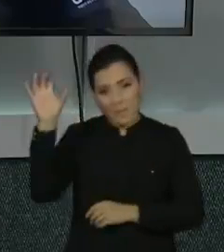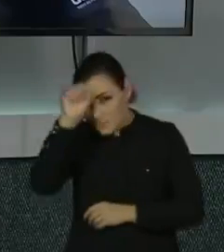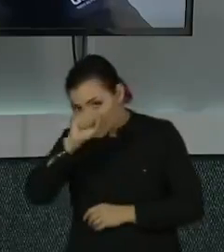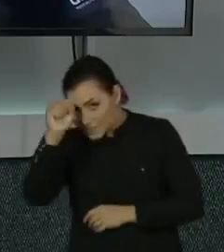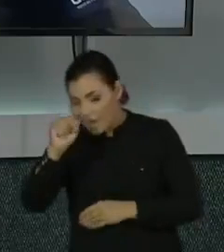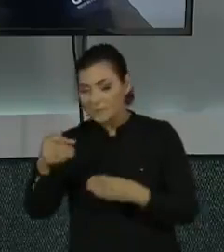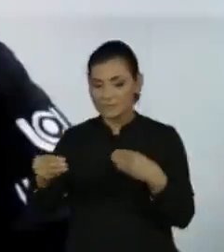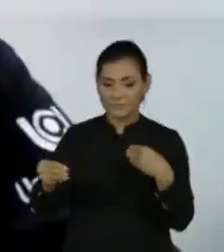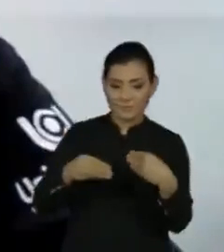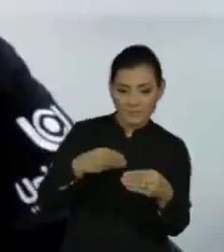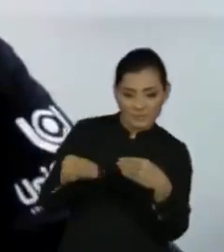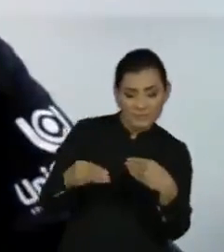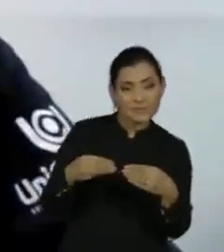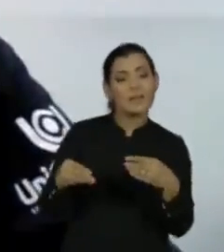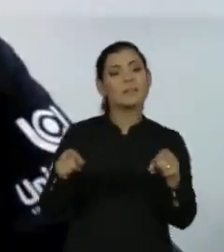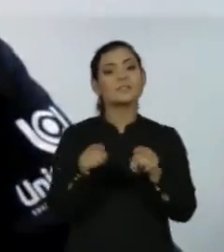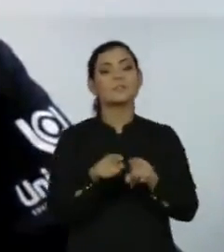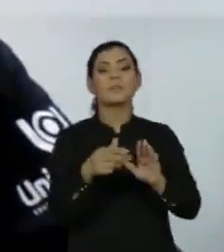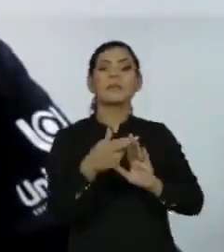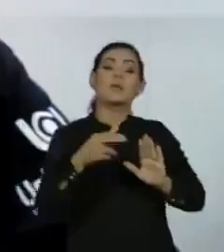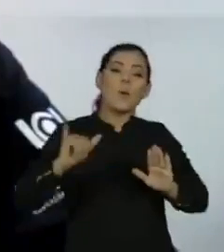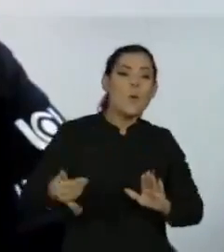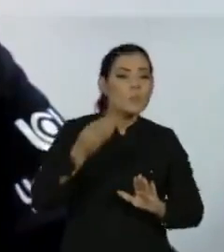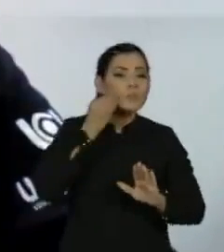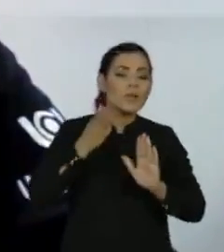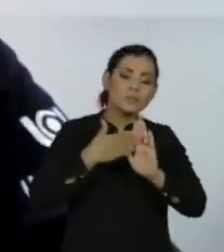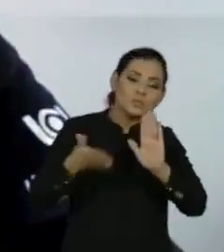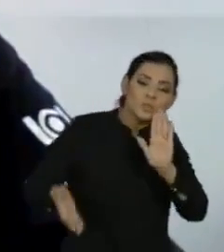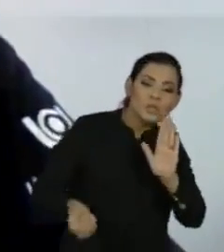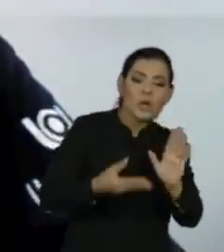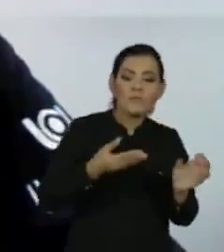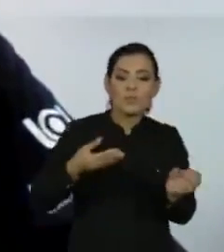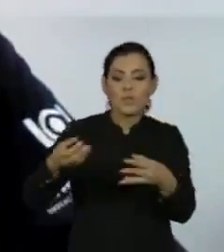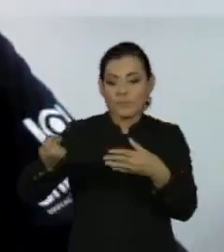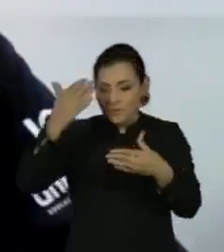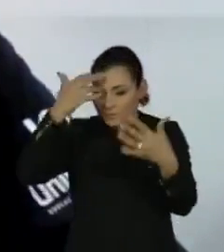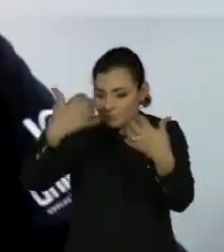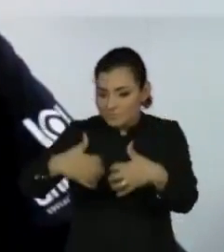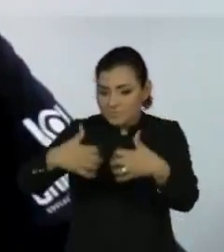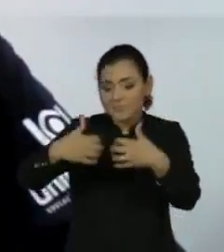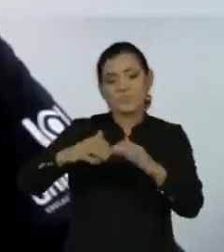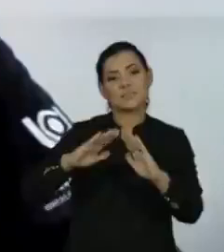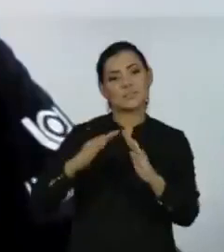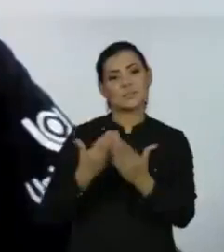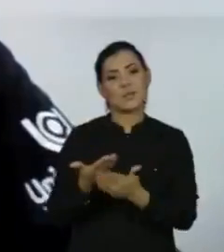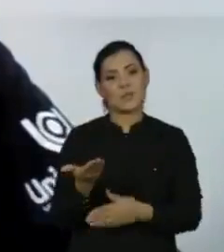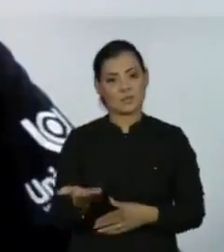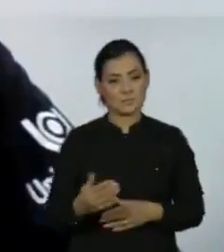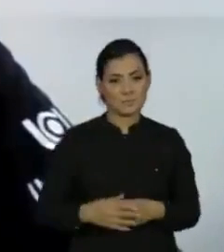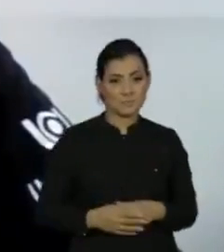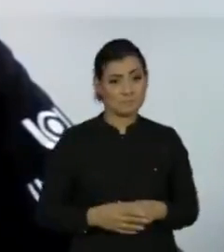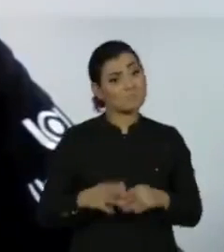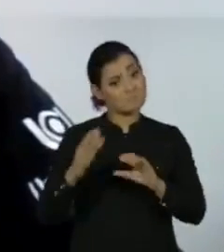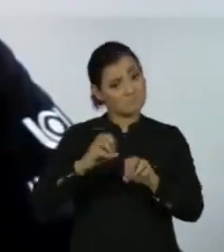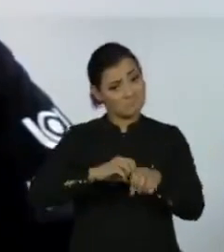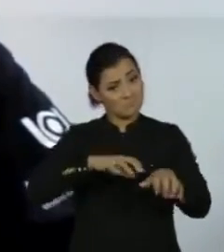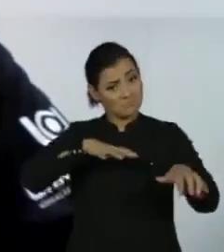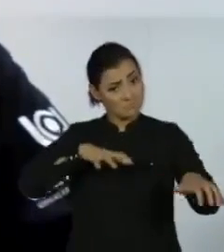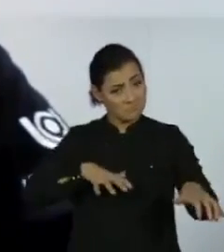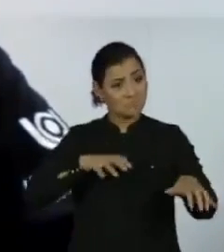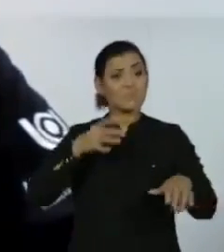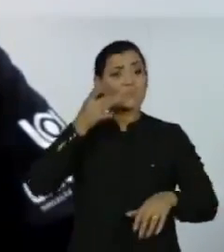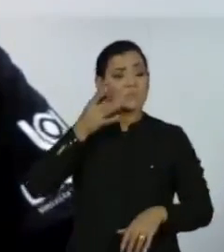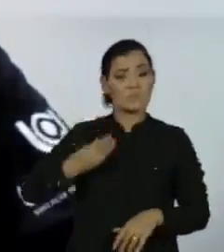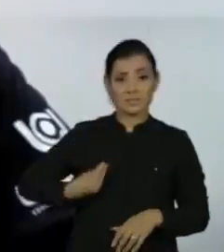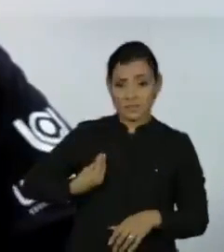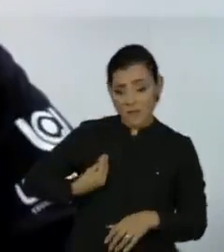da flexibilidade, das novas oportunidades de repensar a sala de aula, seja ela virtual,